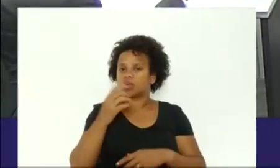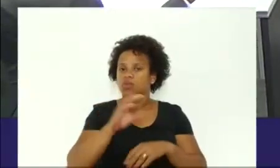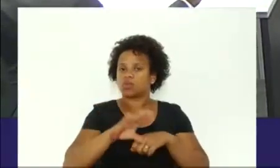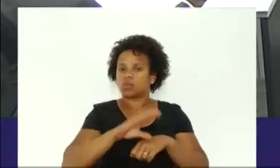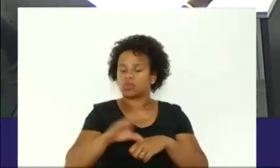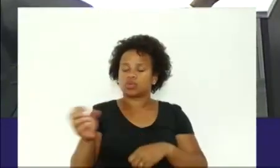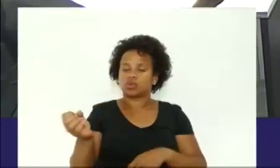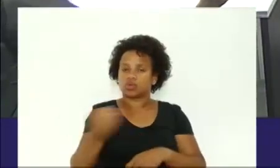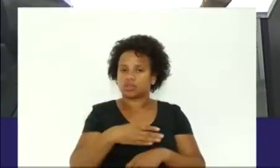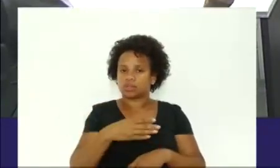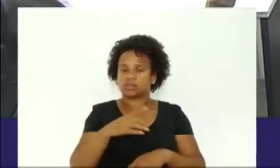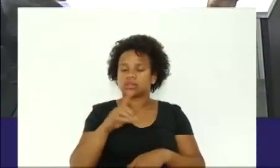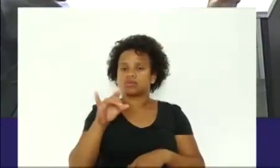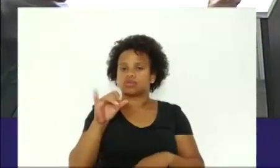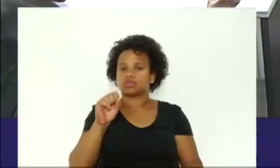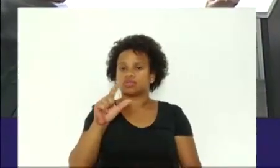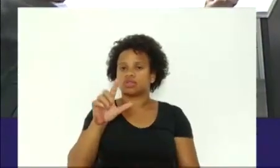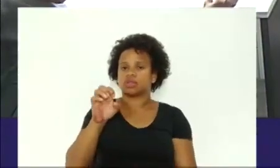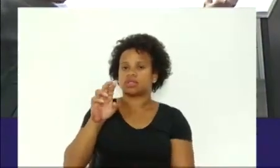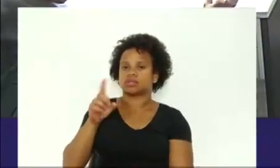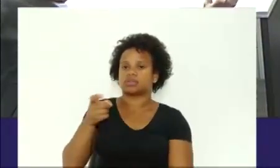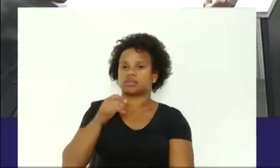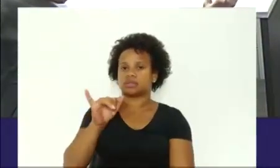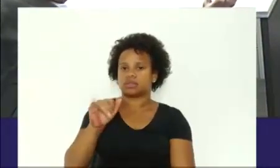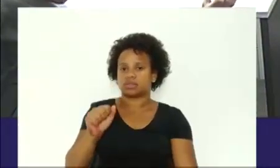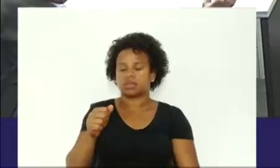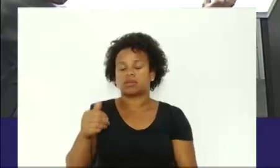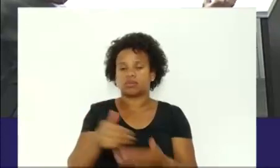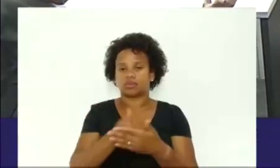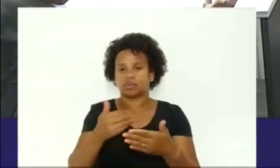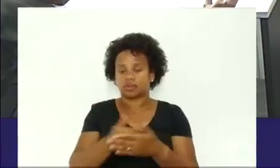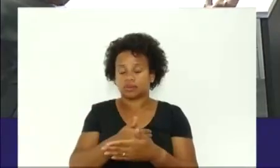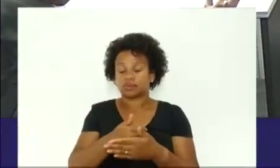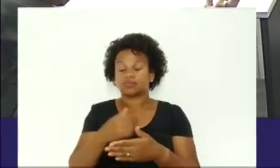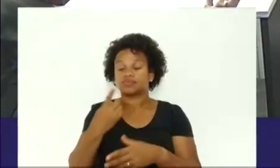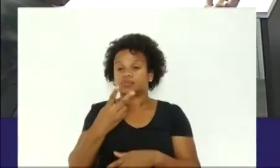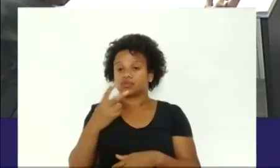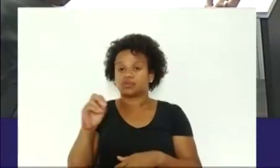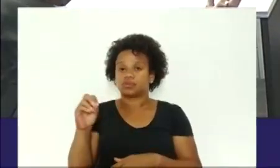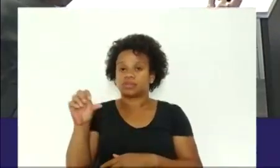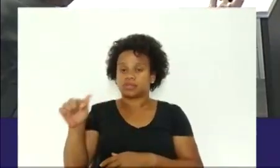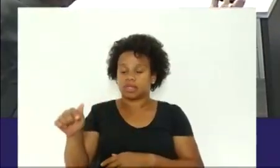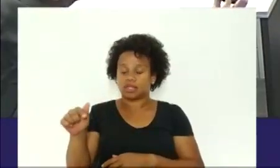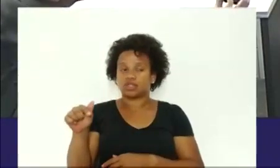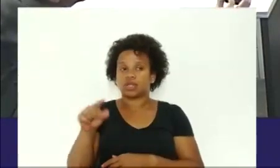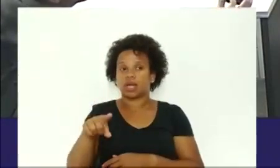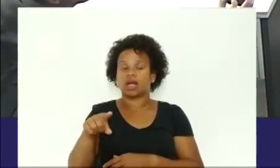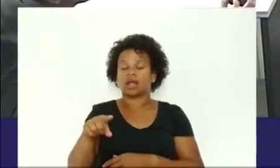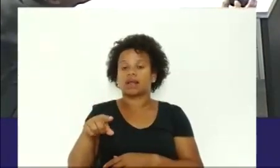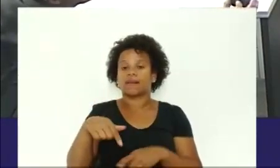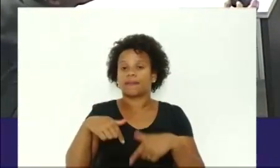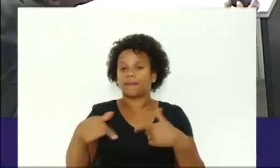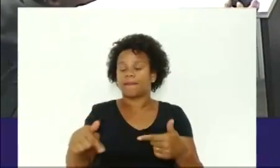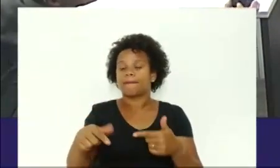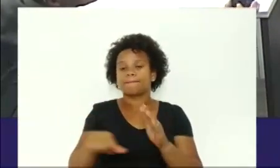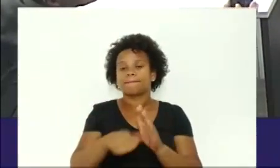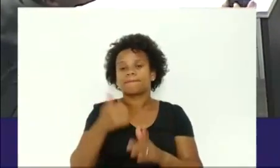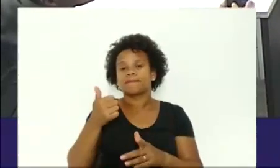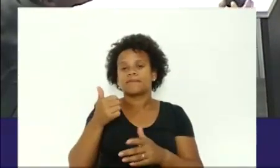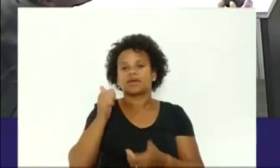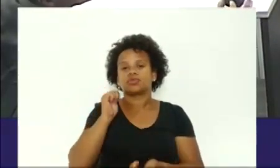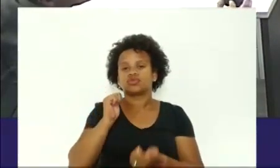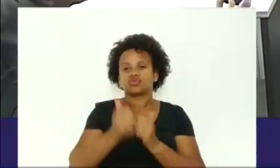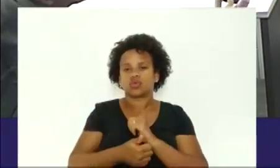em dislexia em Botucatu e região. Em 2007, foi idealizadora dos primeiros jogos das Forças